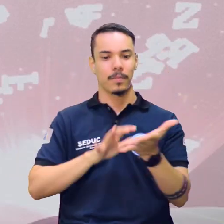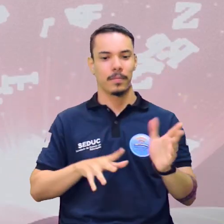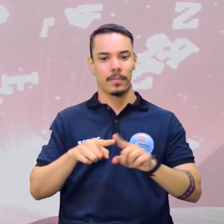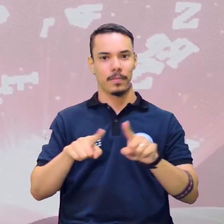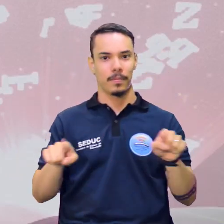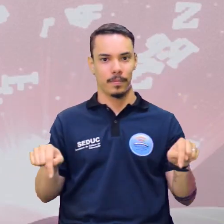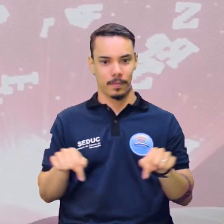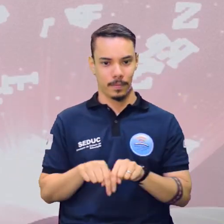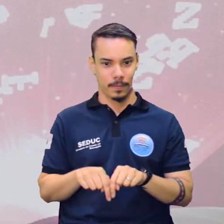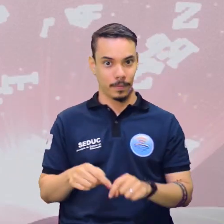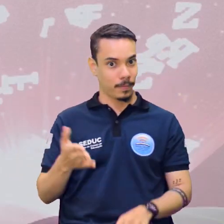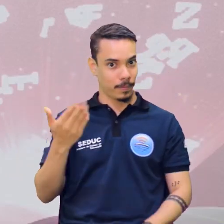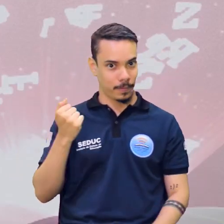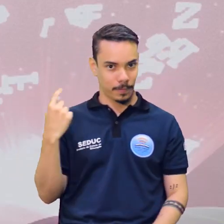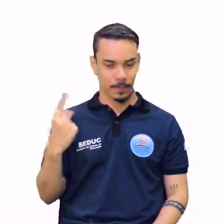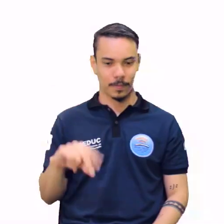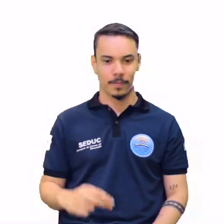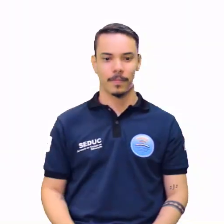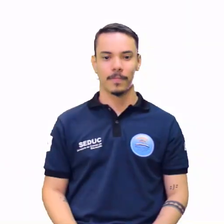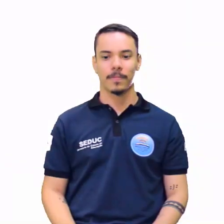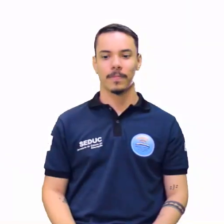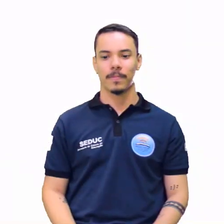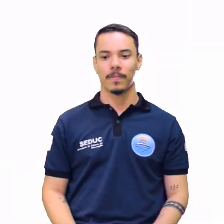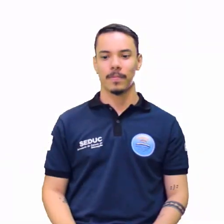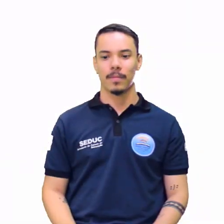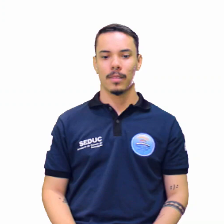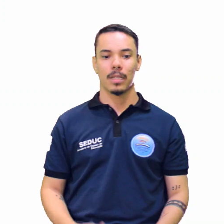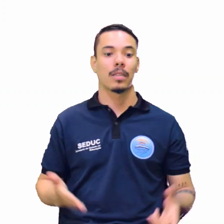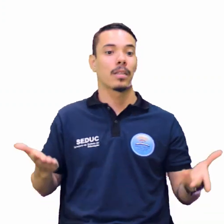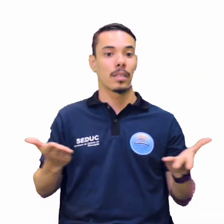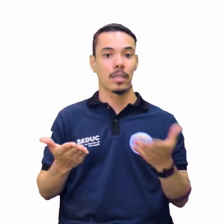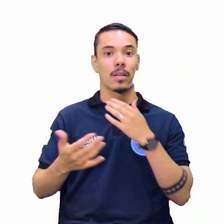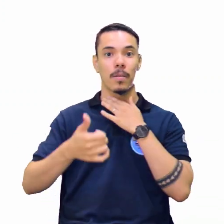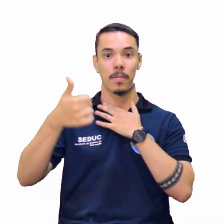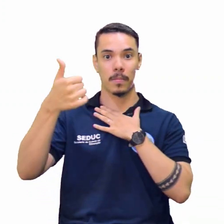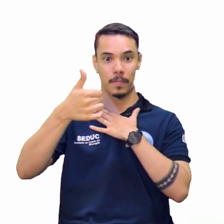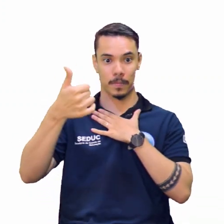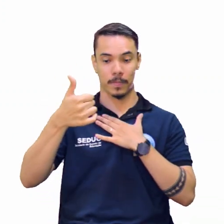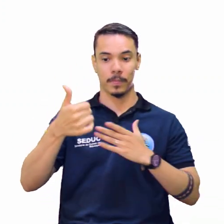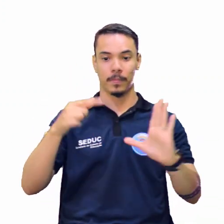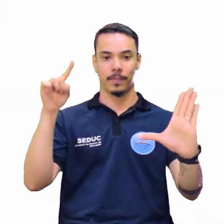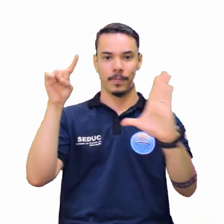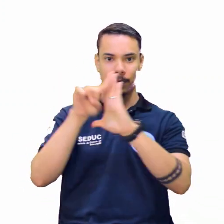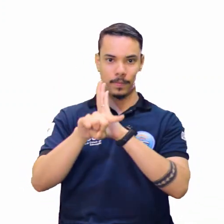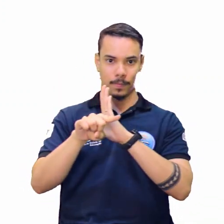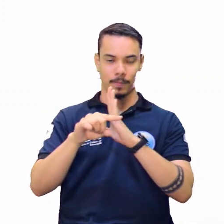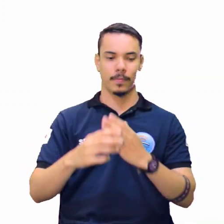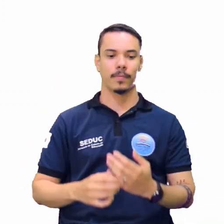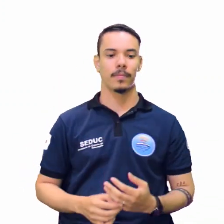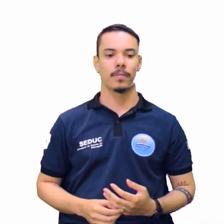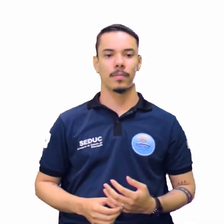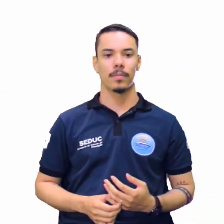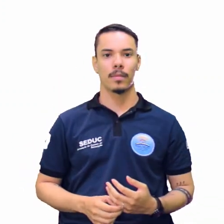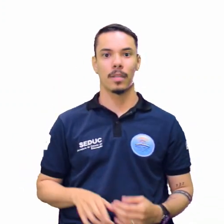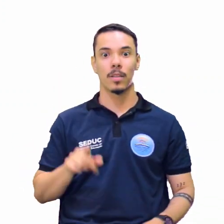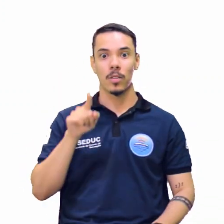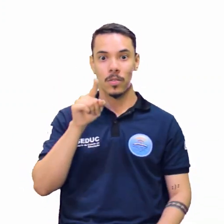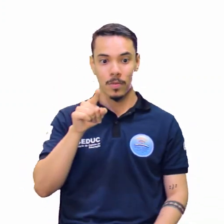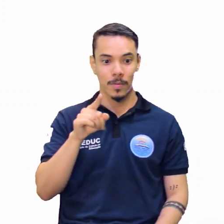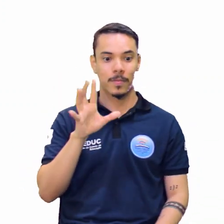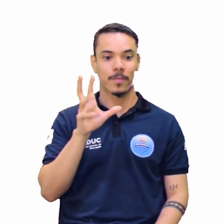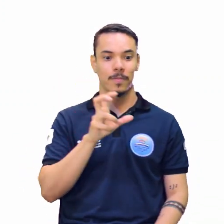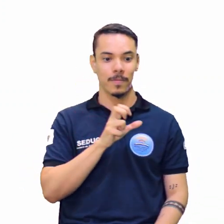de atividade de sala vamos lá vamos lá para nossa primeira questão você